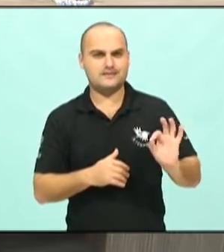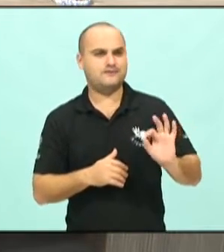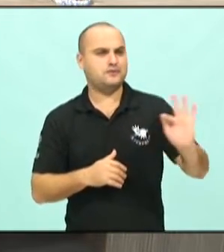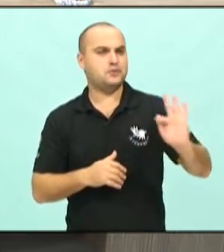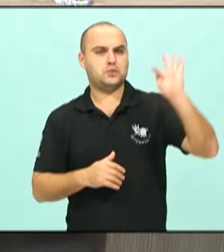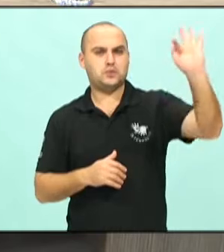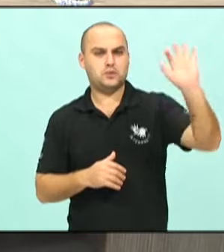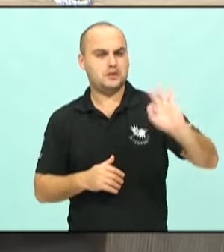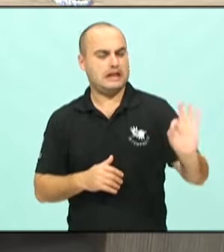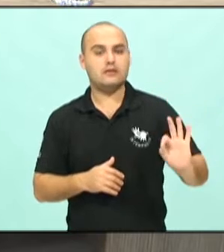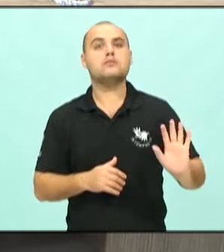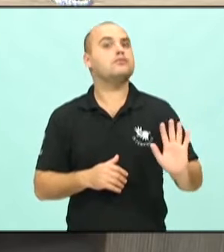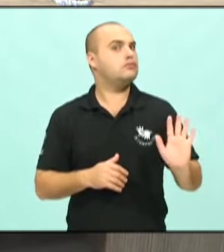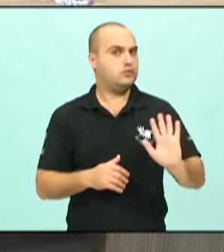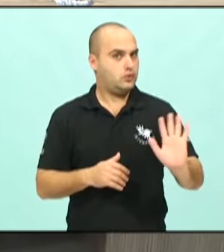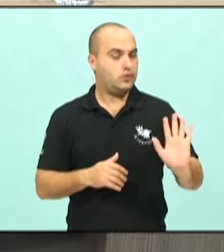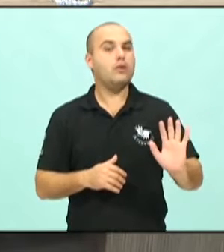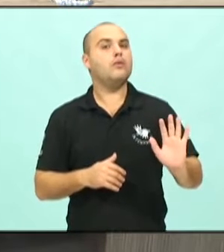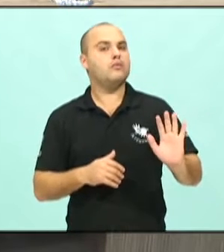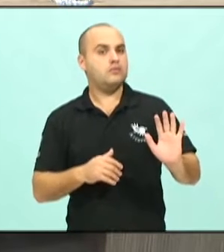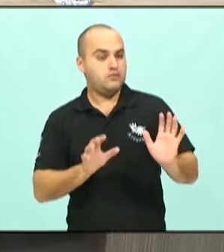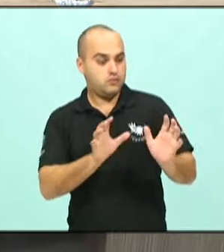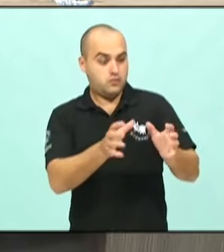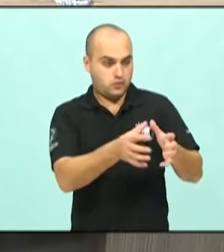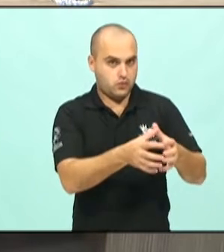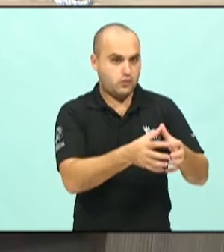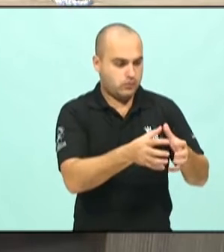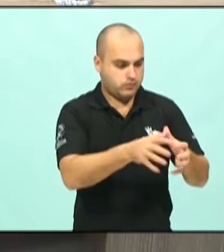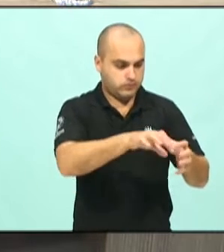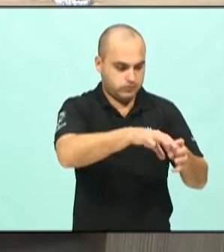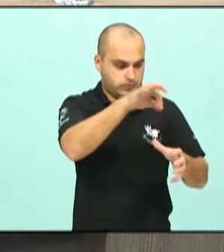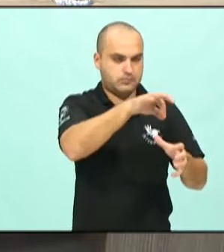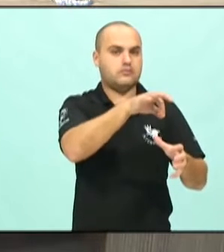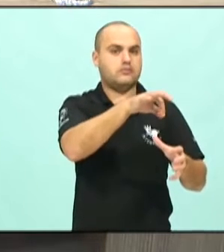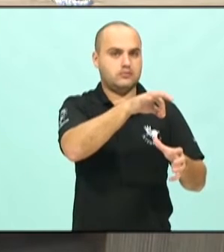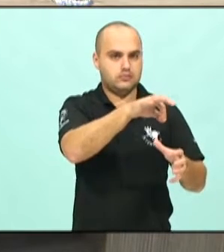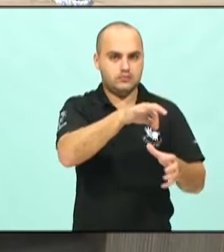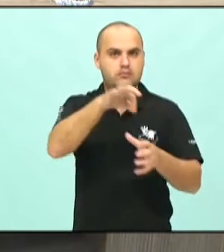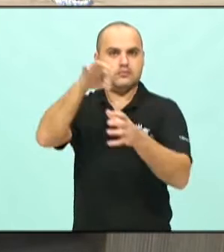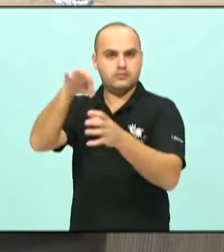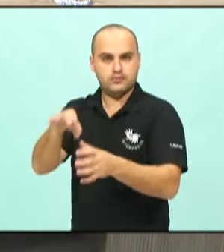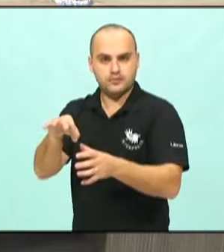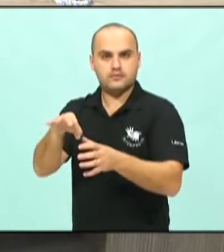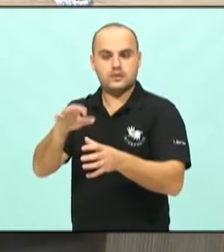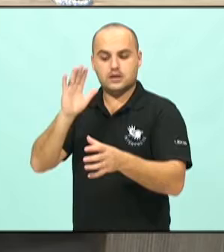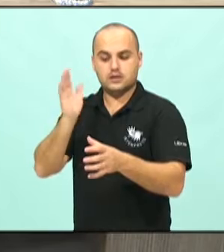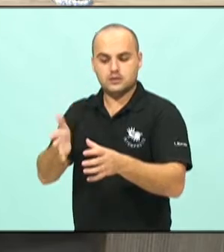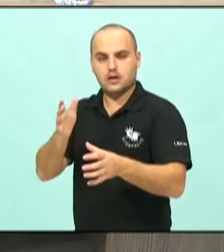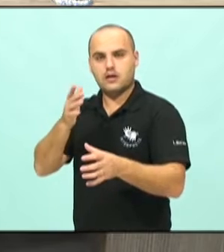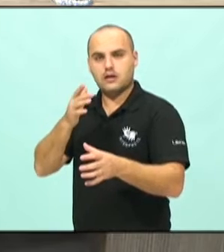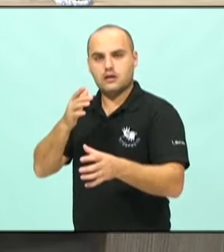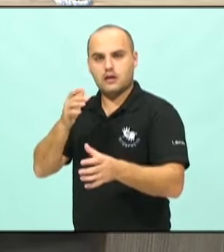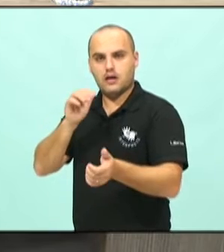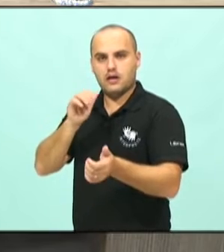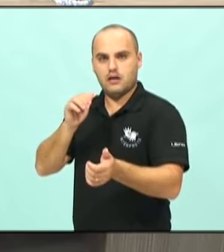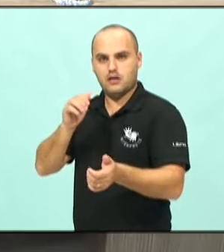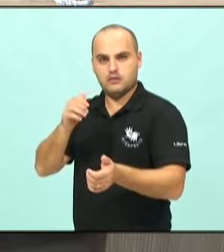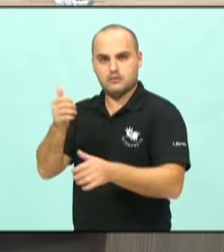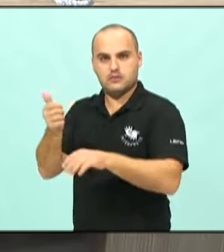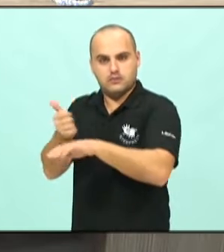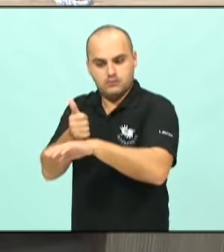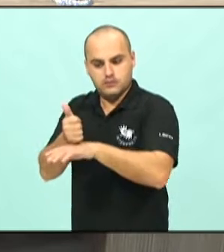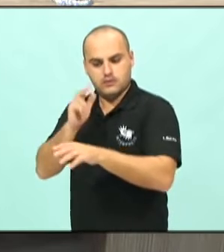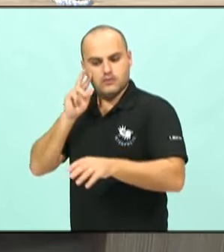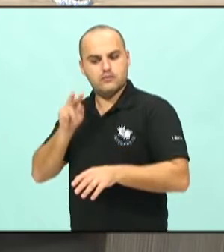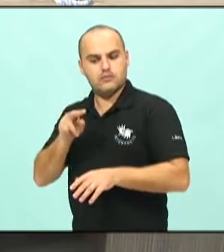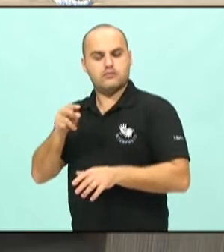longo do ano. Não. Aquele grupo que foi pré-selecionado, ele começa a ter um olhar do rendimento. E os demais vão fazer um